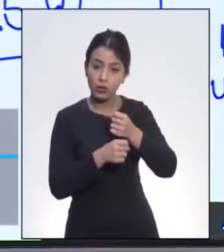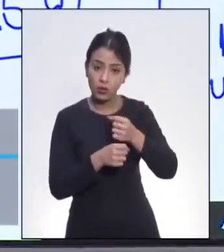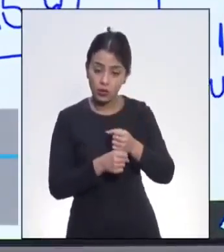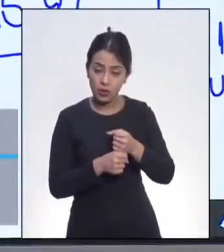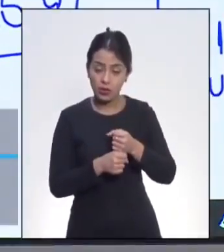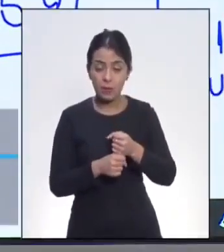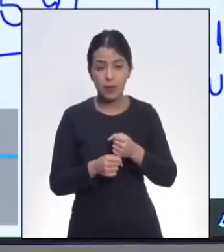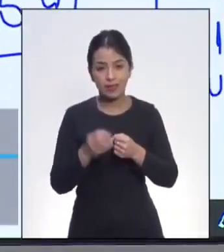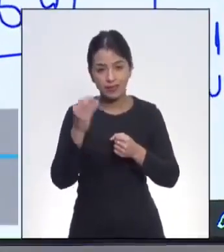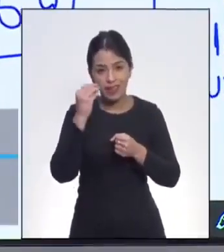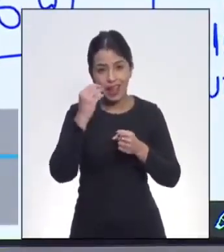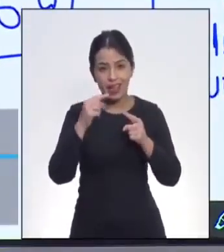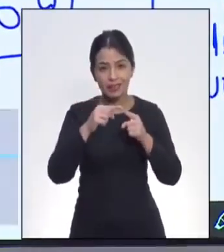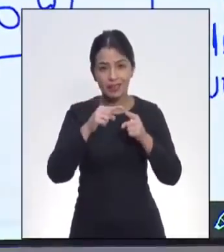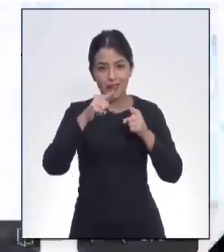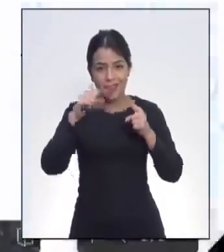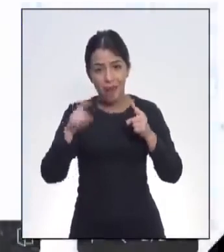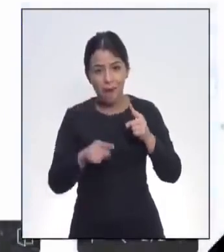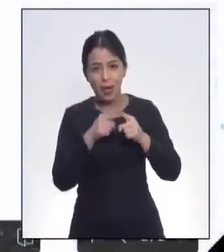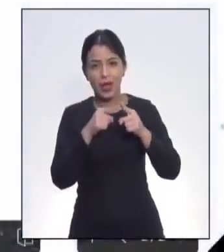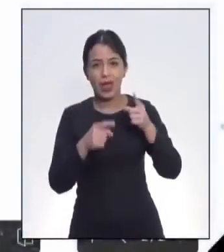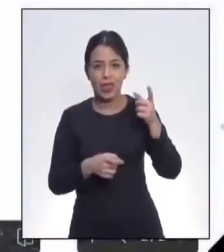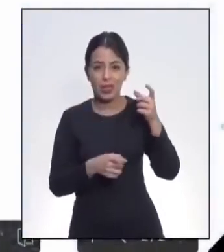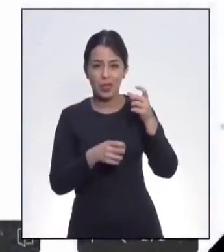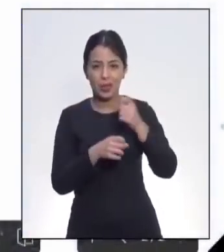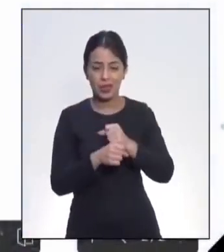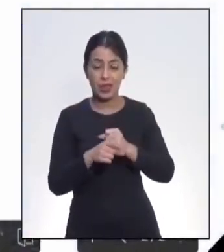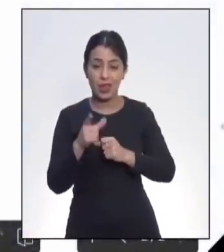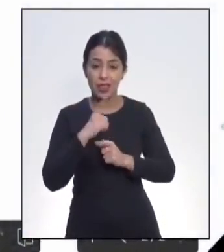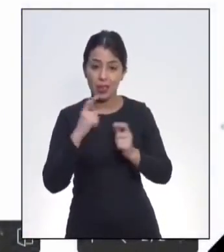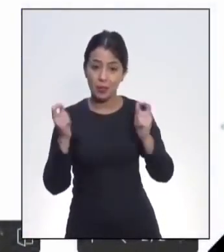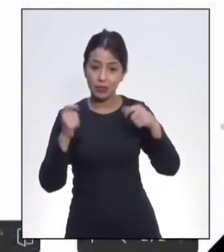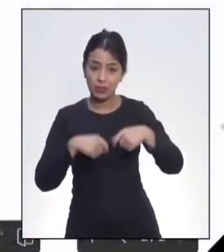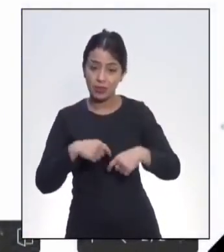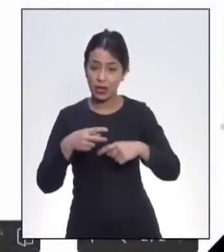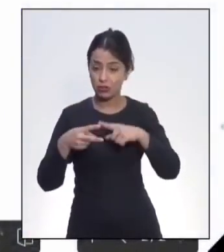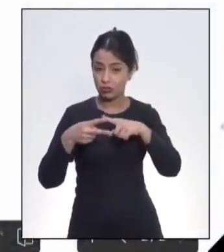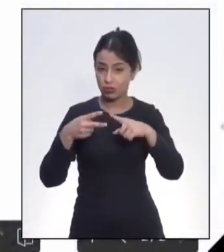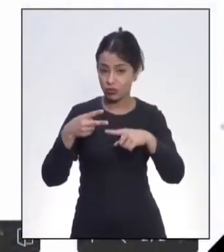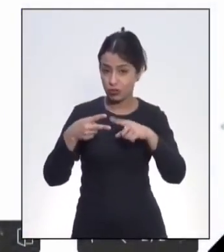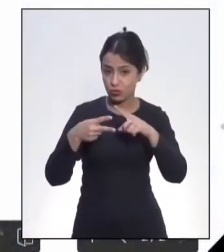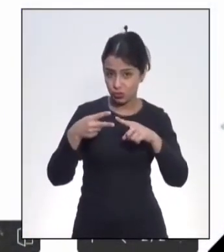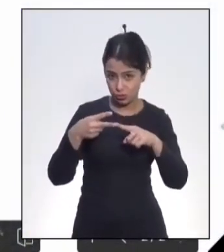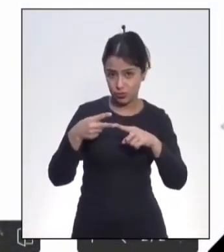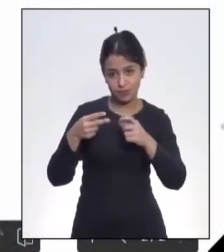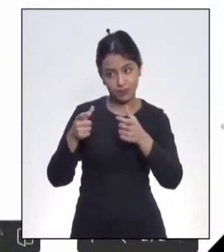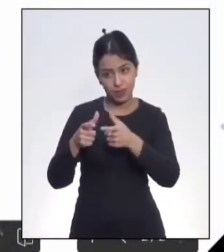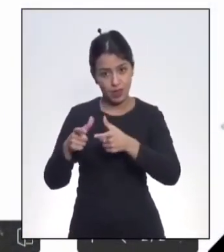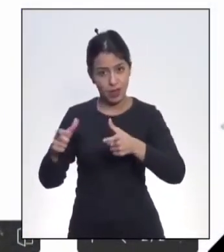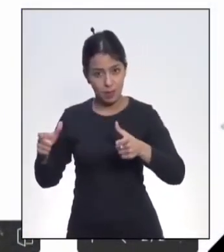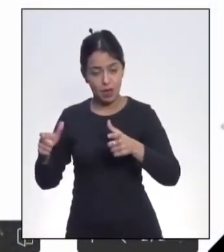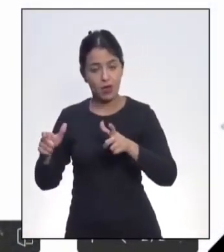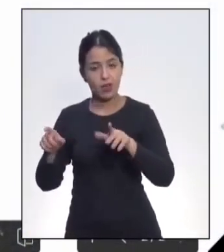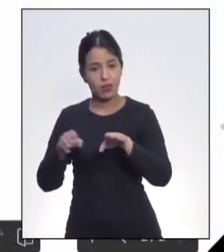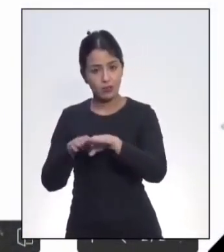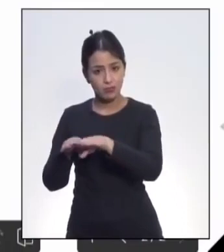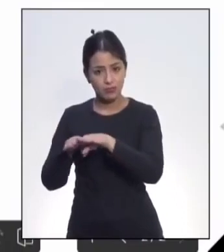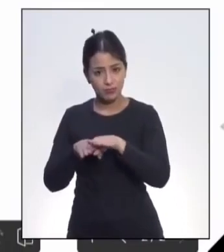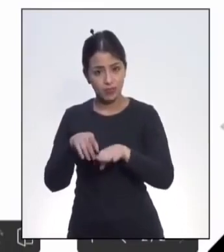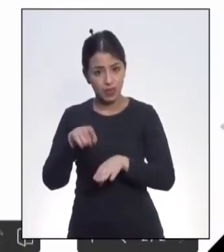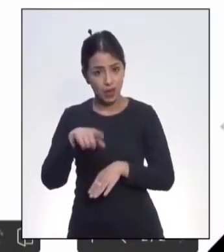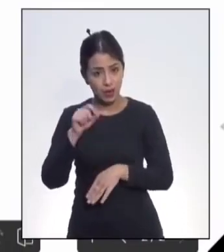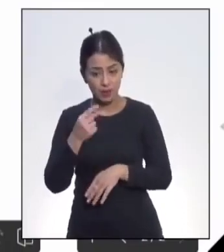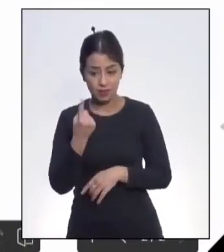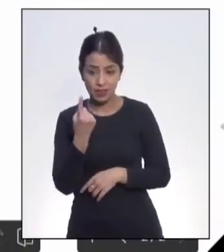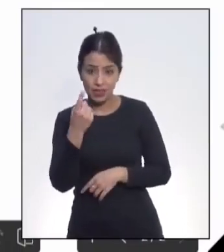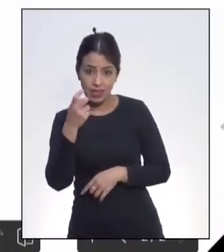em arredondamento, tá? A gente tem 2 possibilidades. Chegamos aqui que a média, tá, de dúzias é